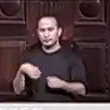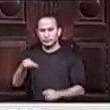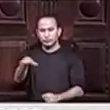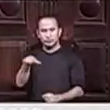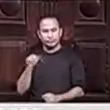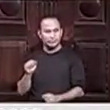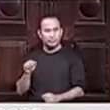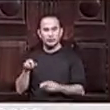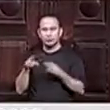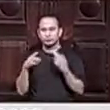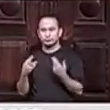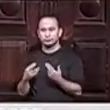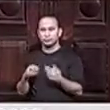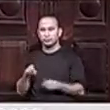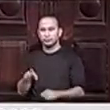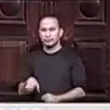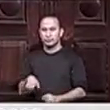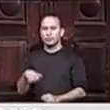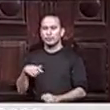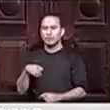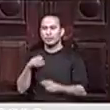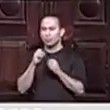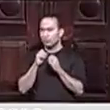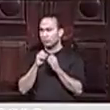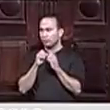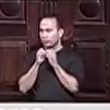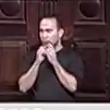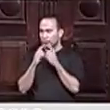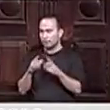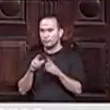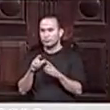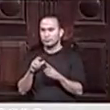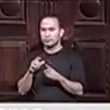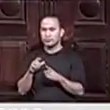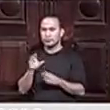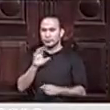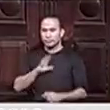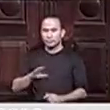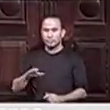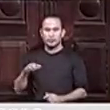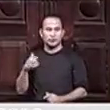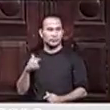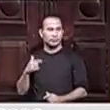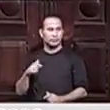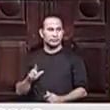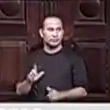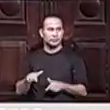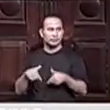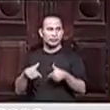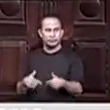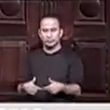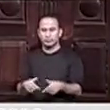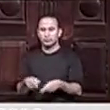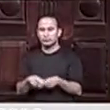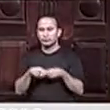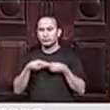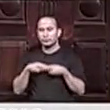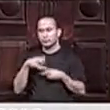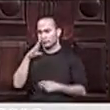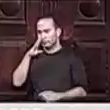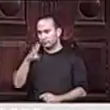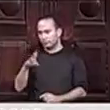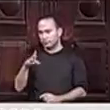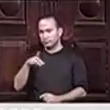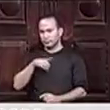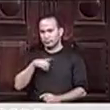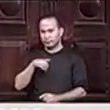eleições gerais, uma vez que o próprio Congresso Nacional não goza mais de respeitabilidade por conta das denúncias que pesam